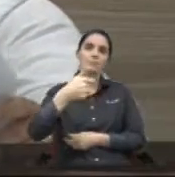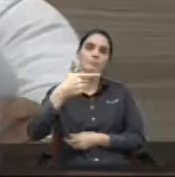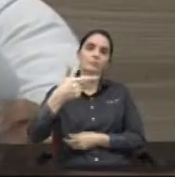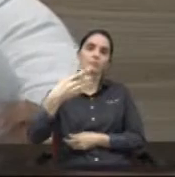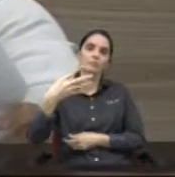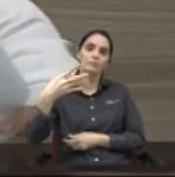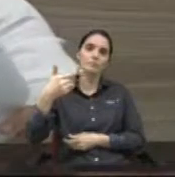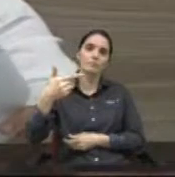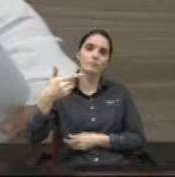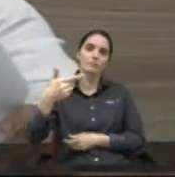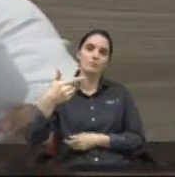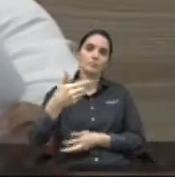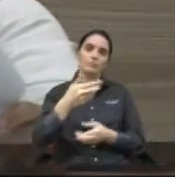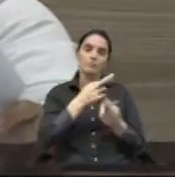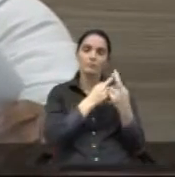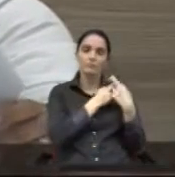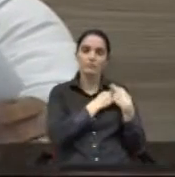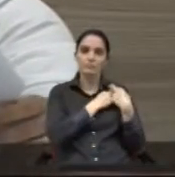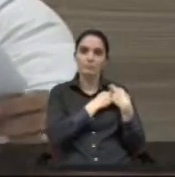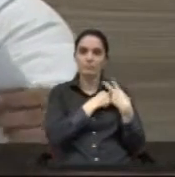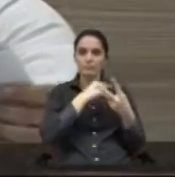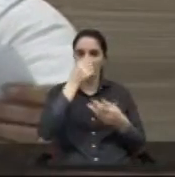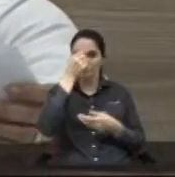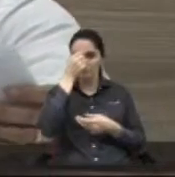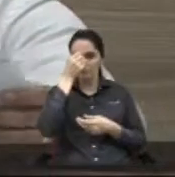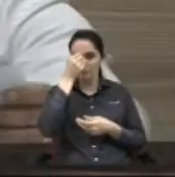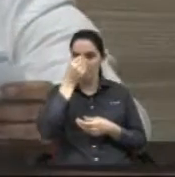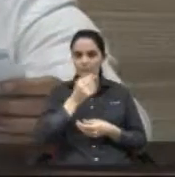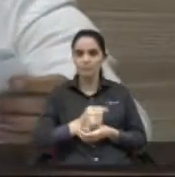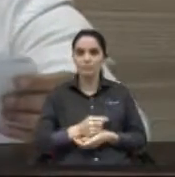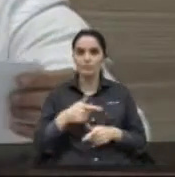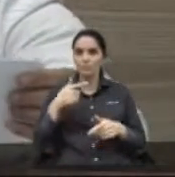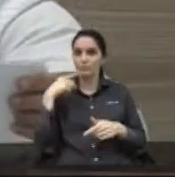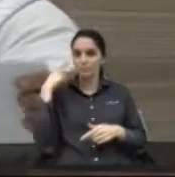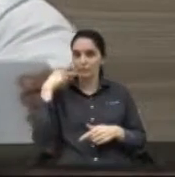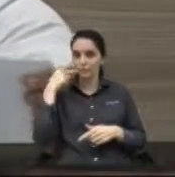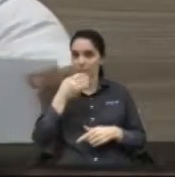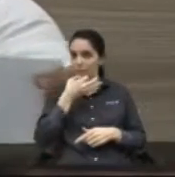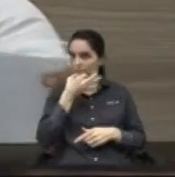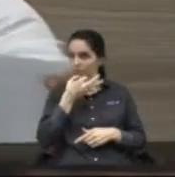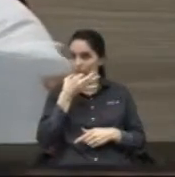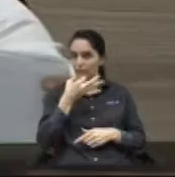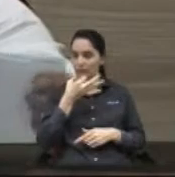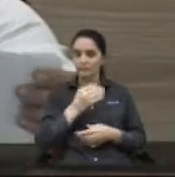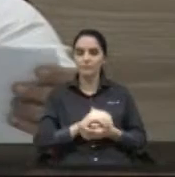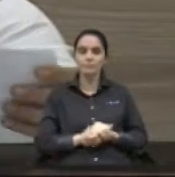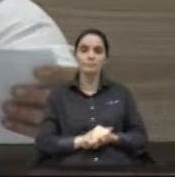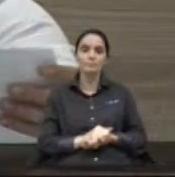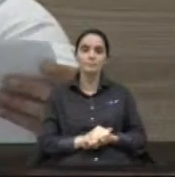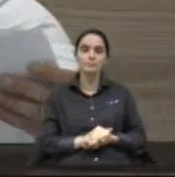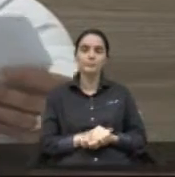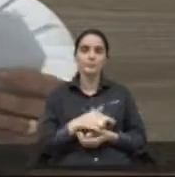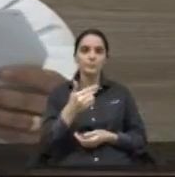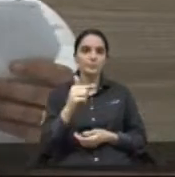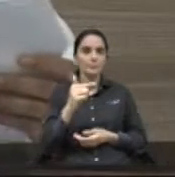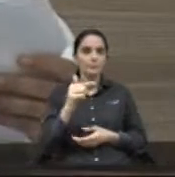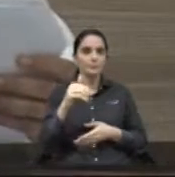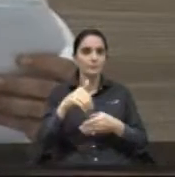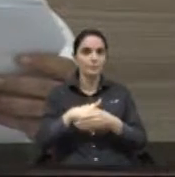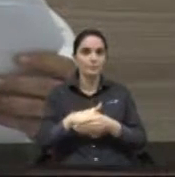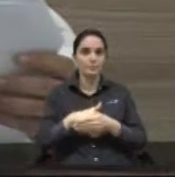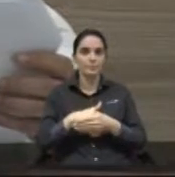1242, de autoria do vereador Jorge de Freitas. Algum vereador deseja discutir? Não havendo,